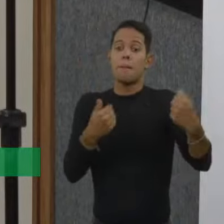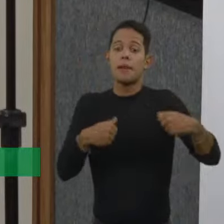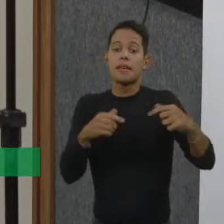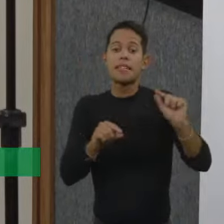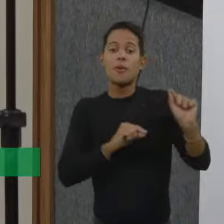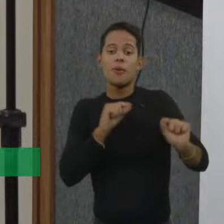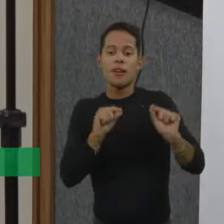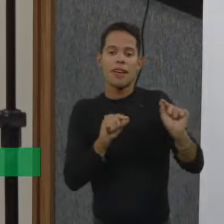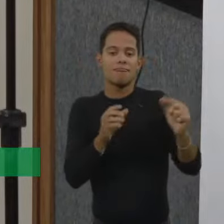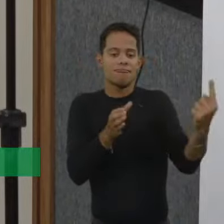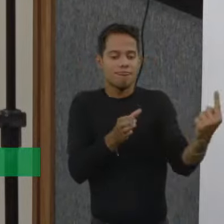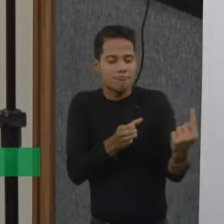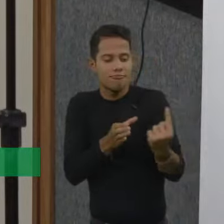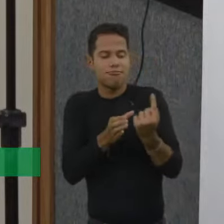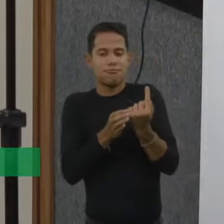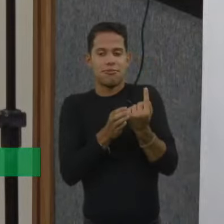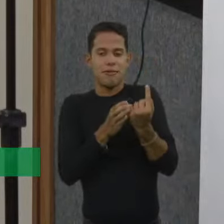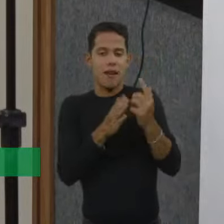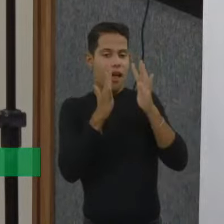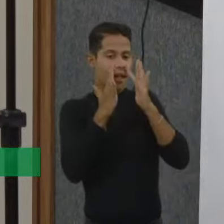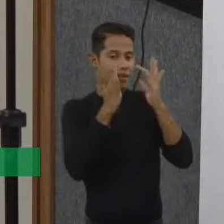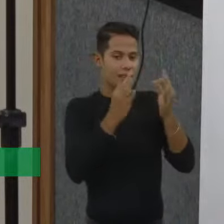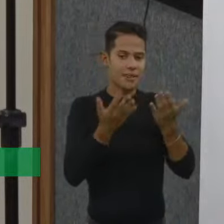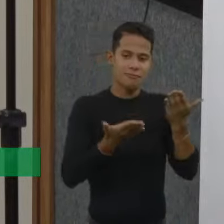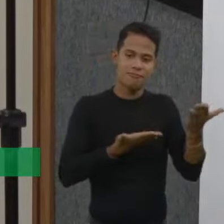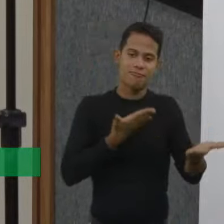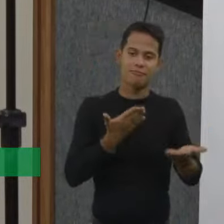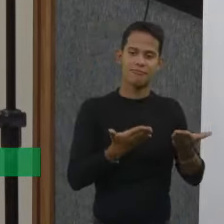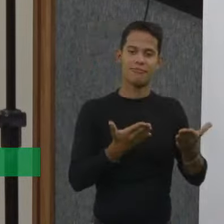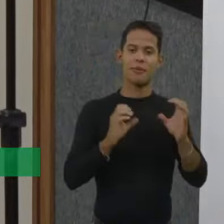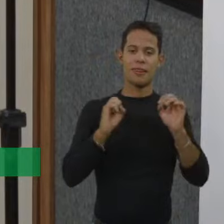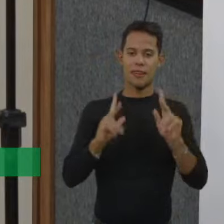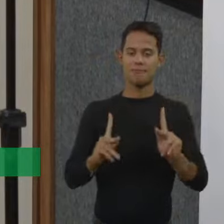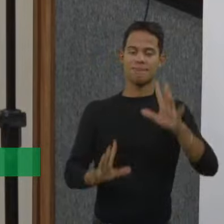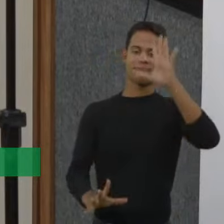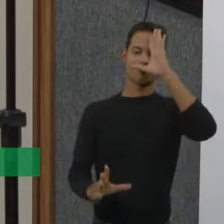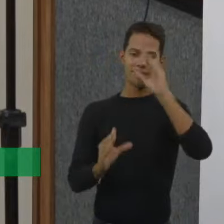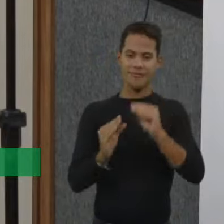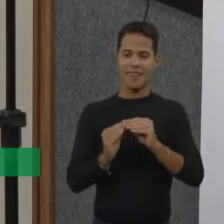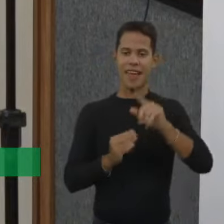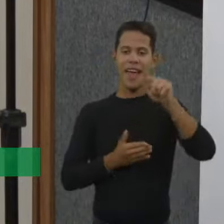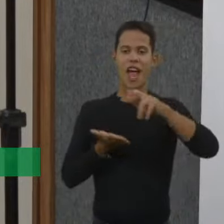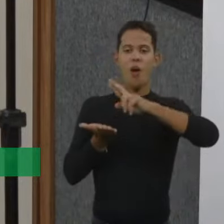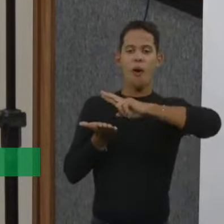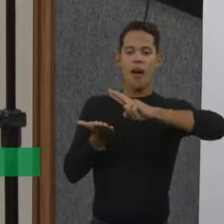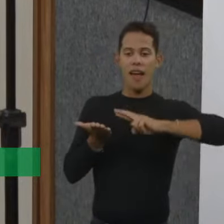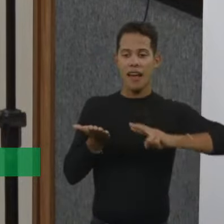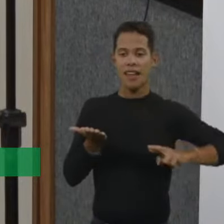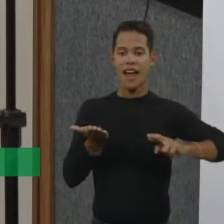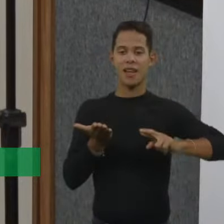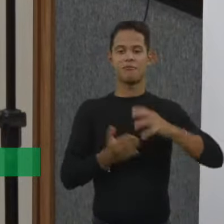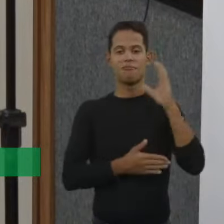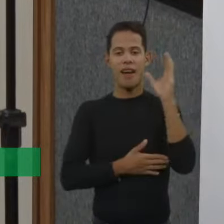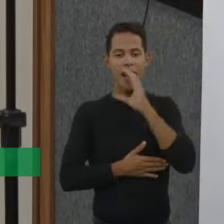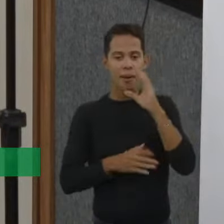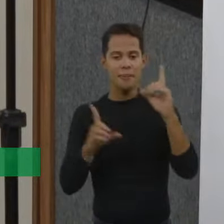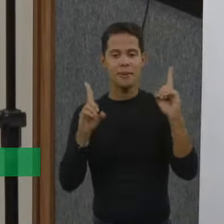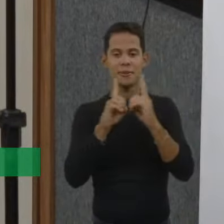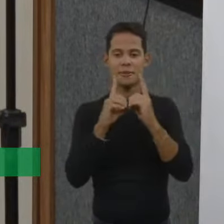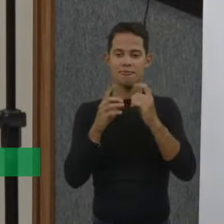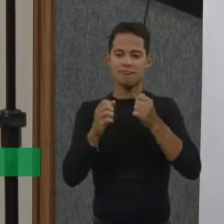atenção. Era isso, era um breve relato, na verdade, eu não vim aqui explicar a doença, mas só pedir para